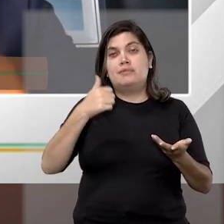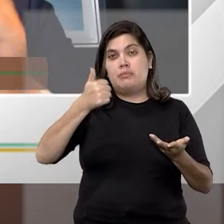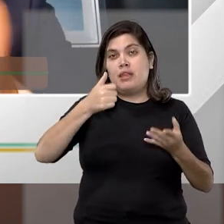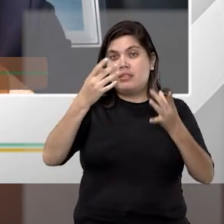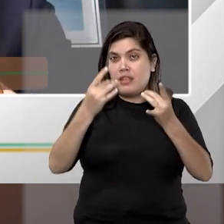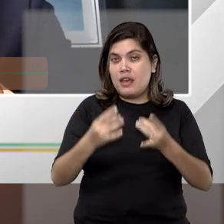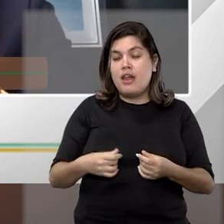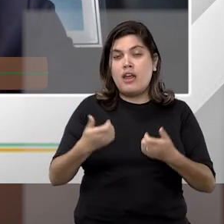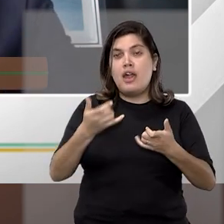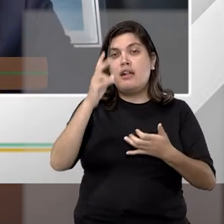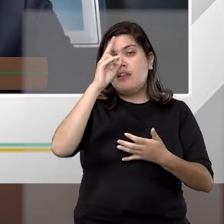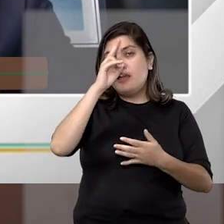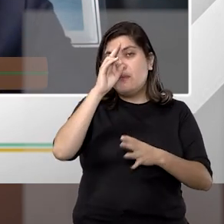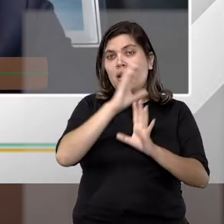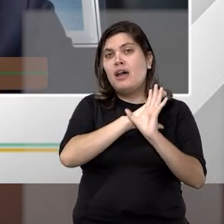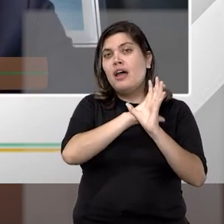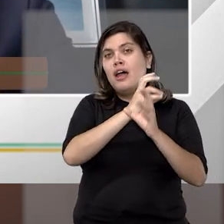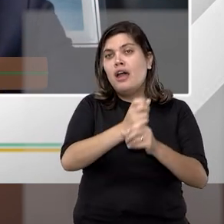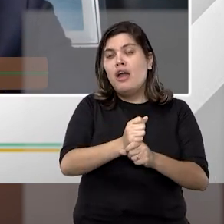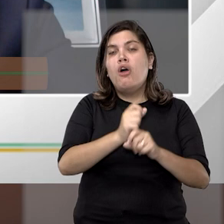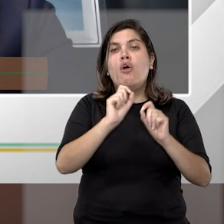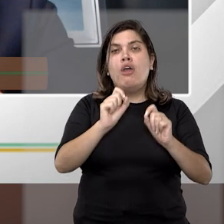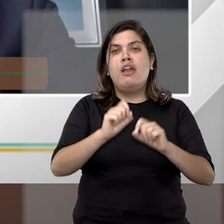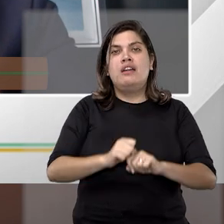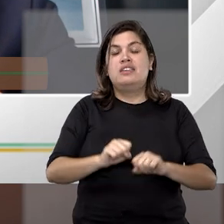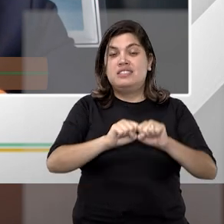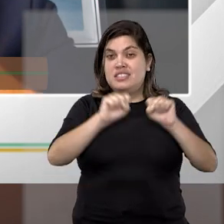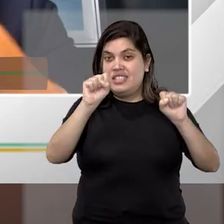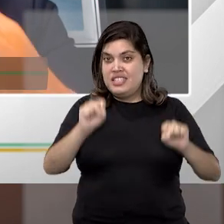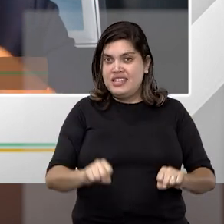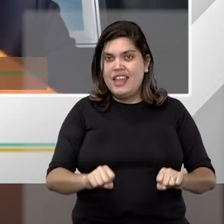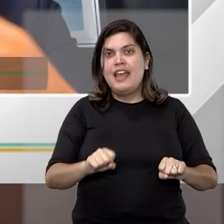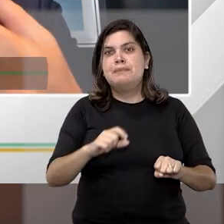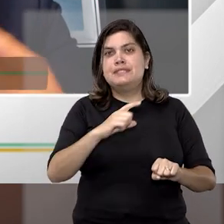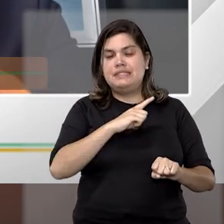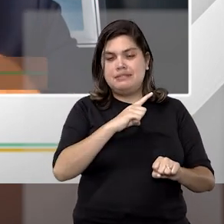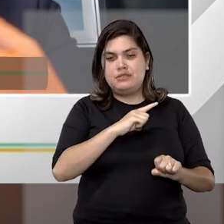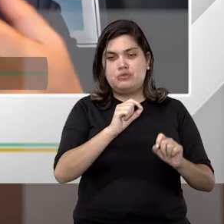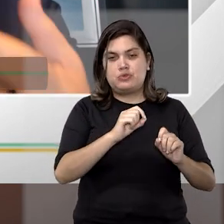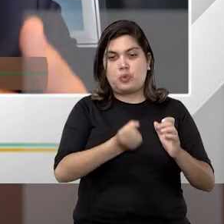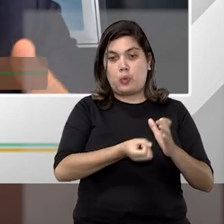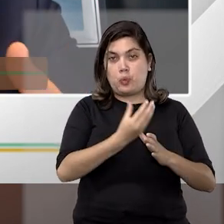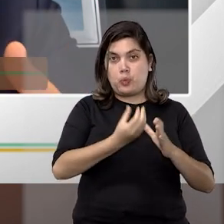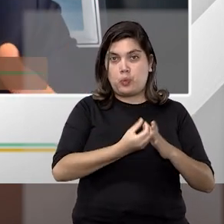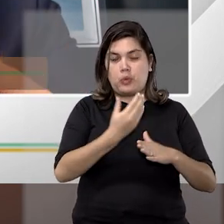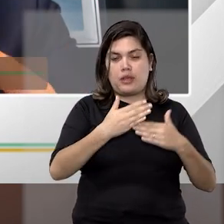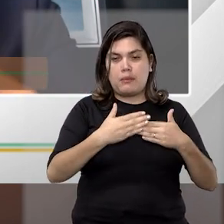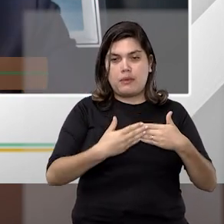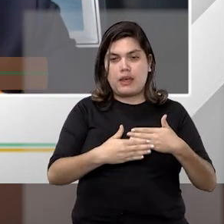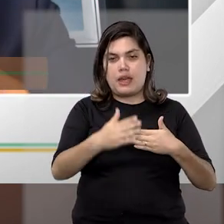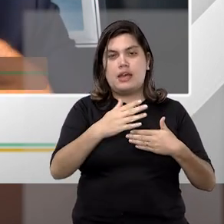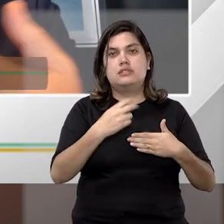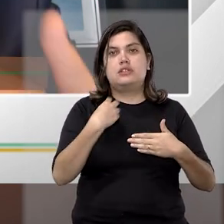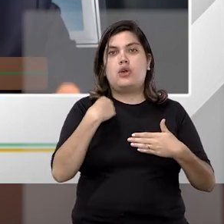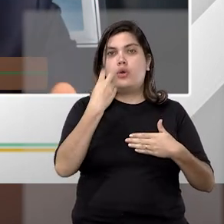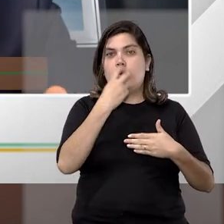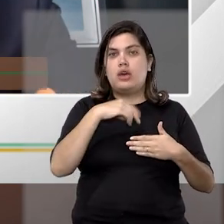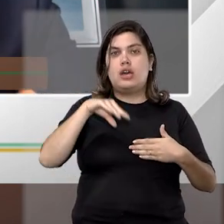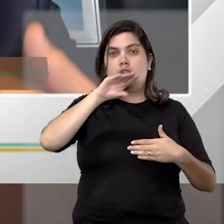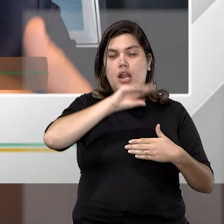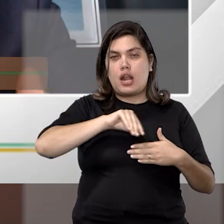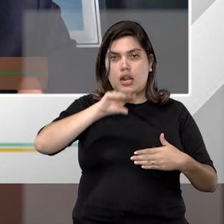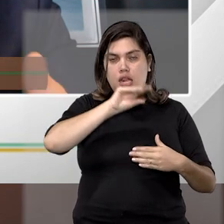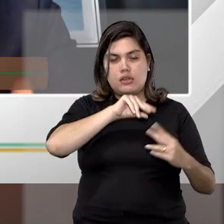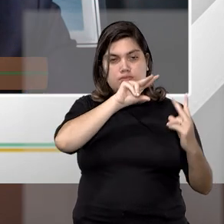Portanto o primeiro detalhe que eu queria resgatar isso é o sistema ter sido construído a partir da